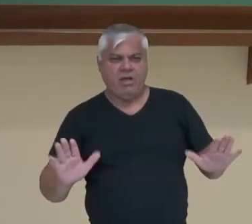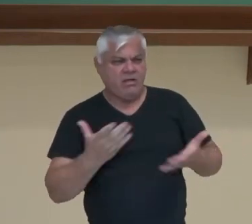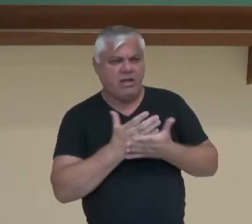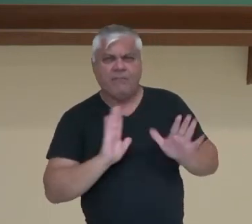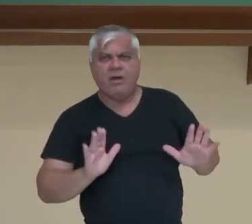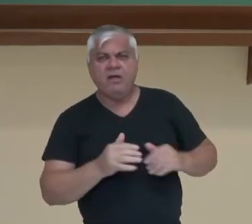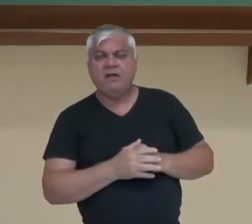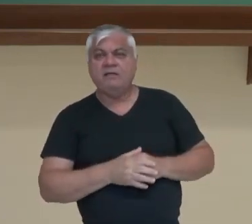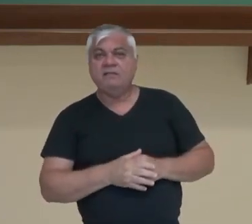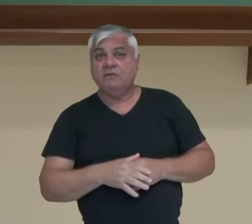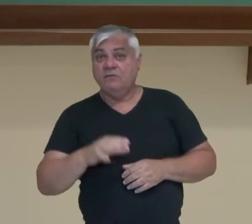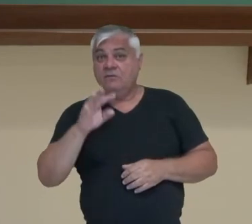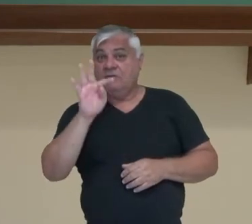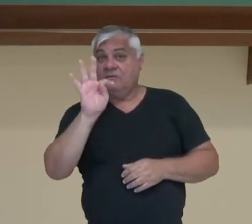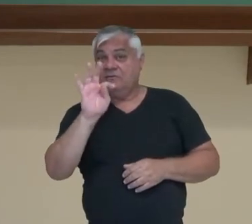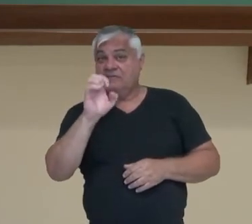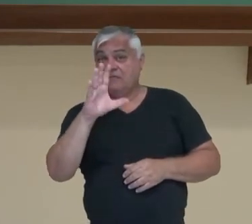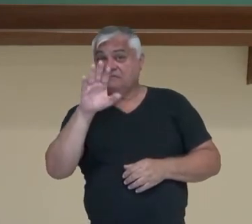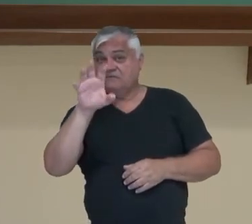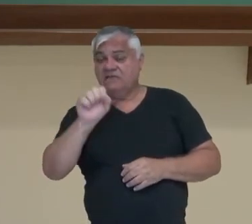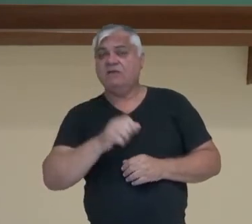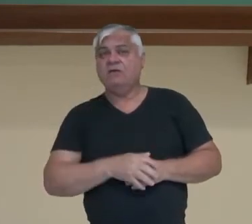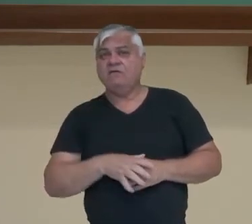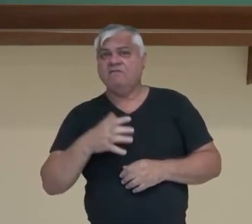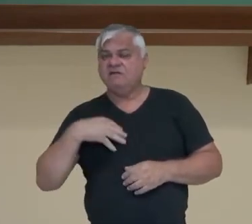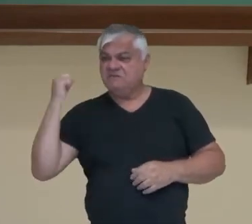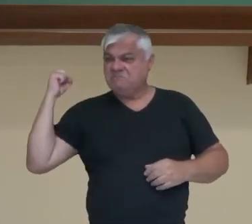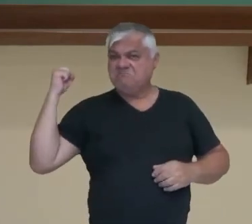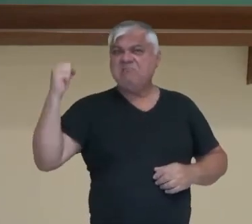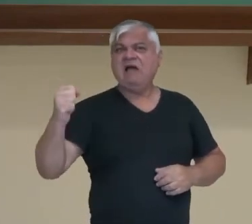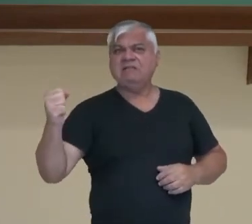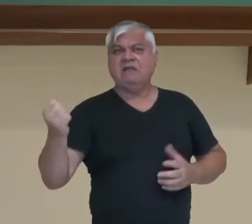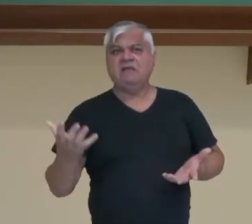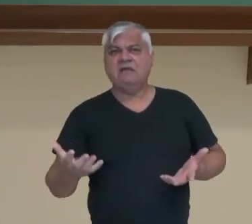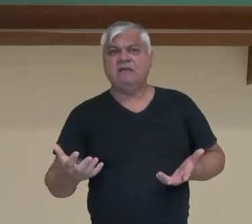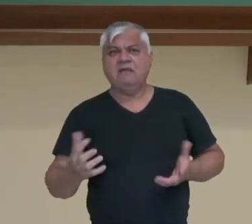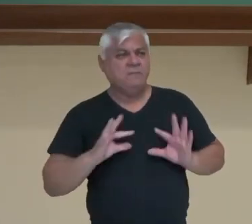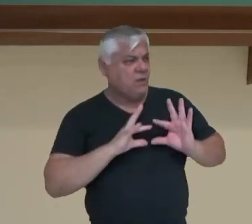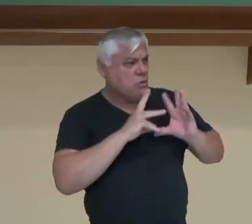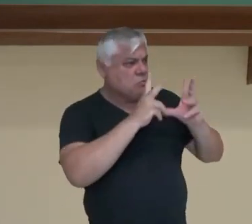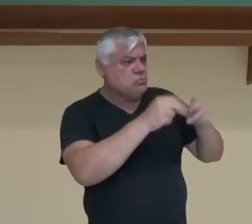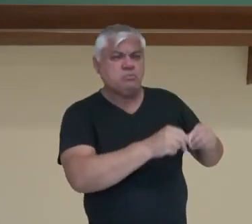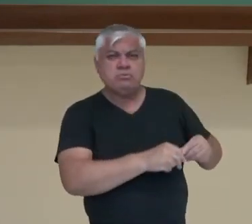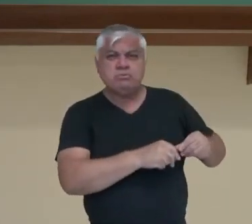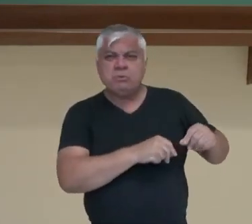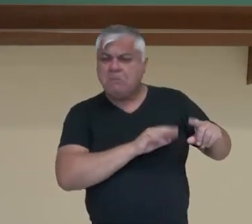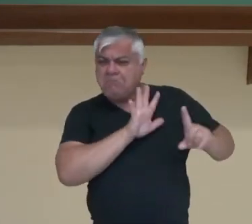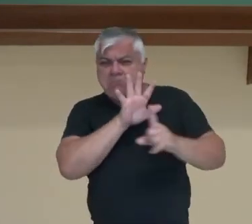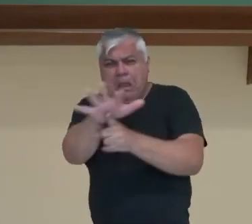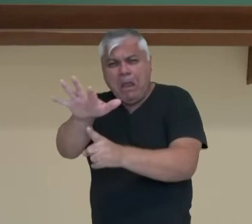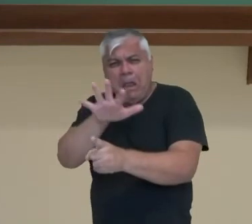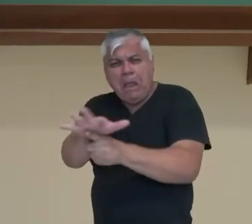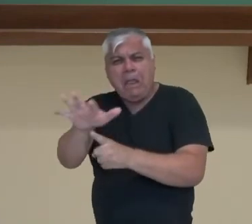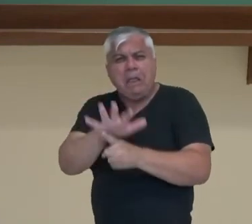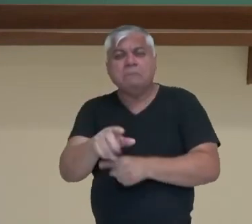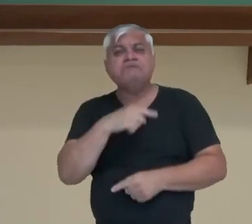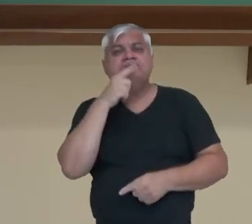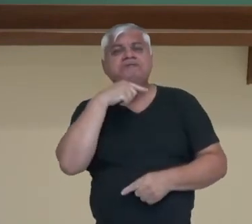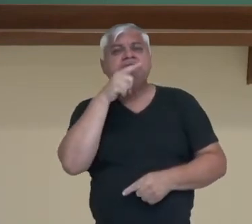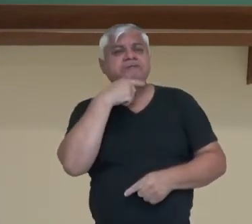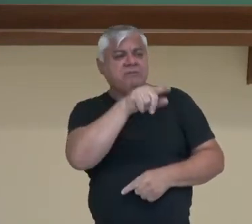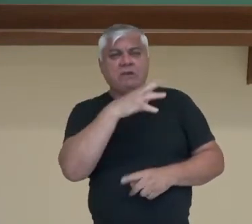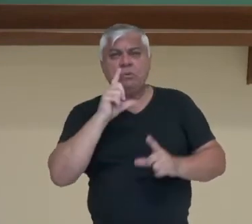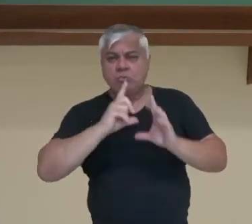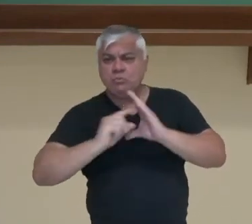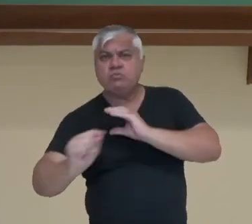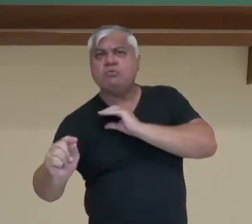né? Então a Atena mandou o herói falar: vai lá e dá um fim nesse cara. Mas todo mundo tentou vencer esse cara, ninguém consegue vencer, e ele vive num labirinto, e